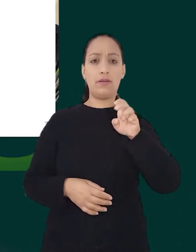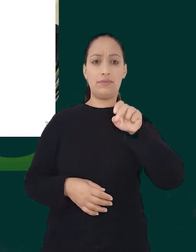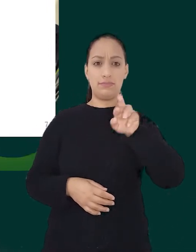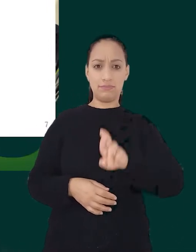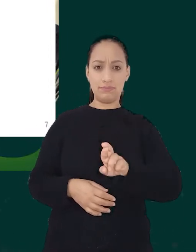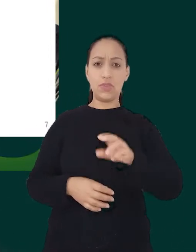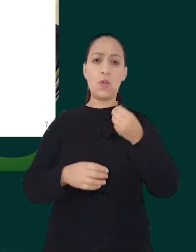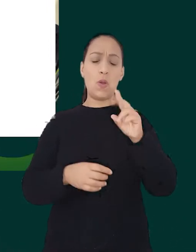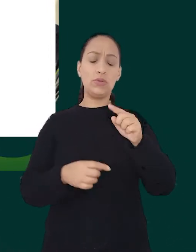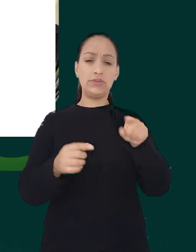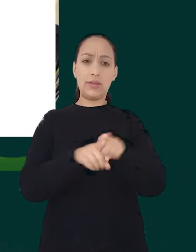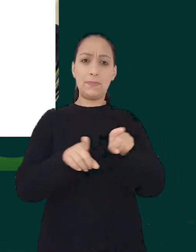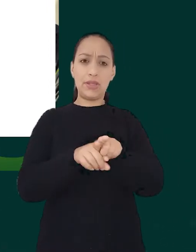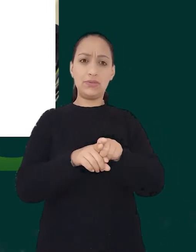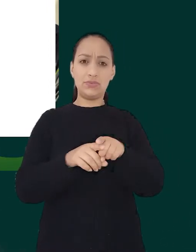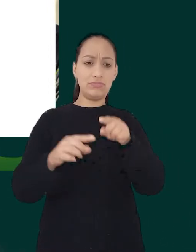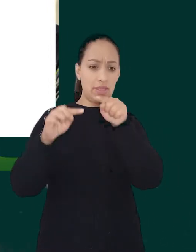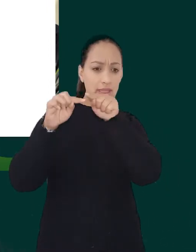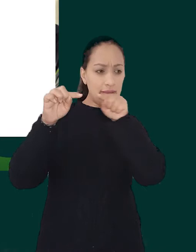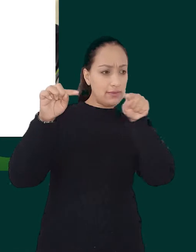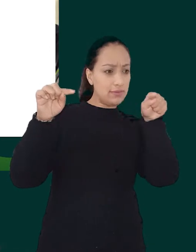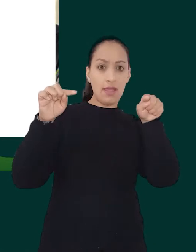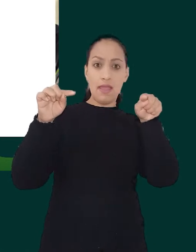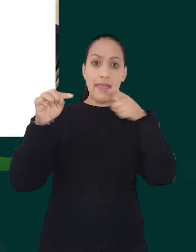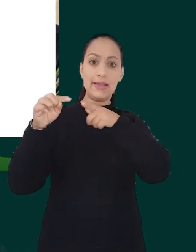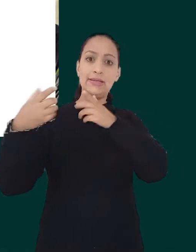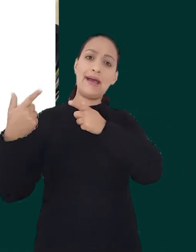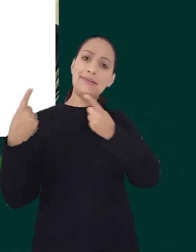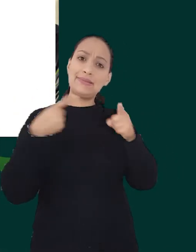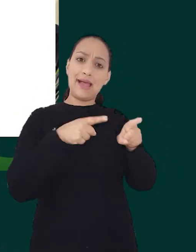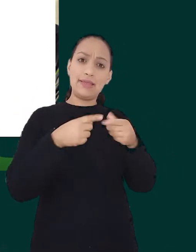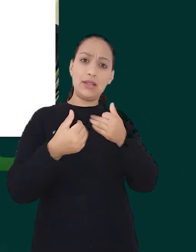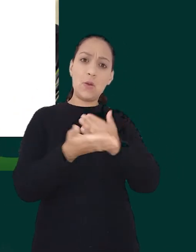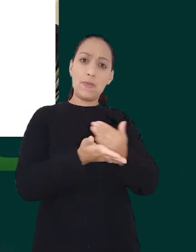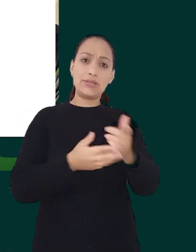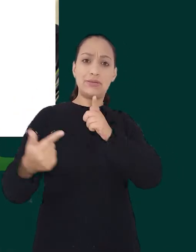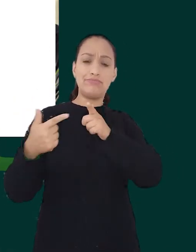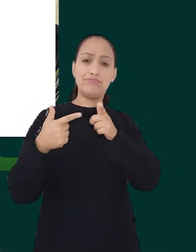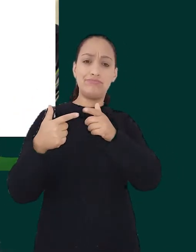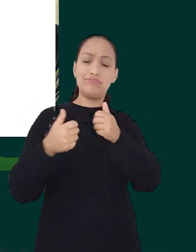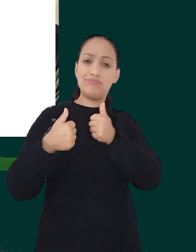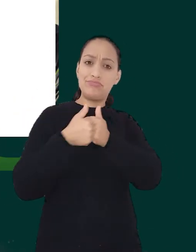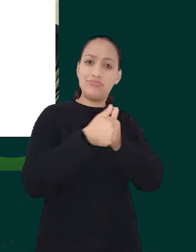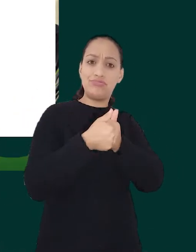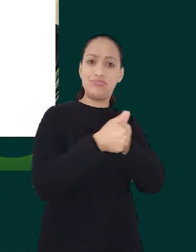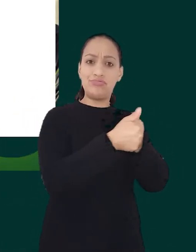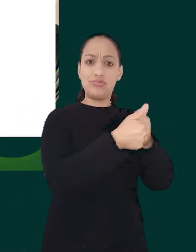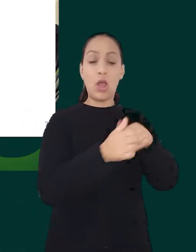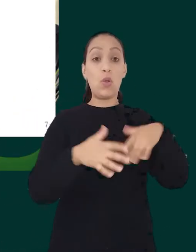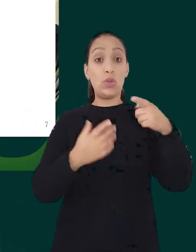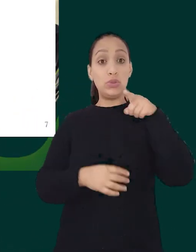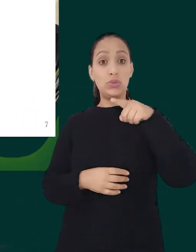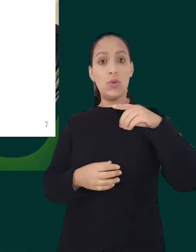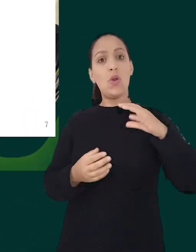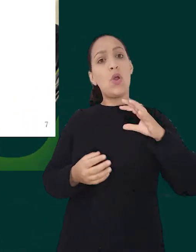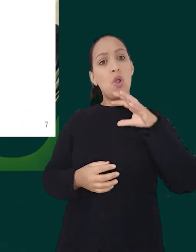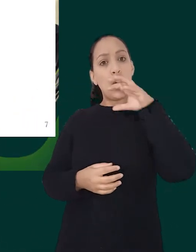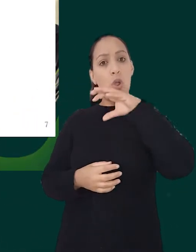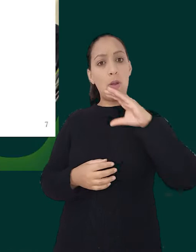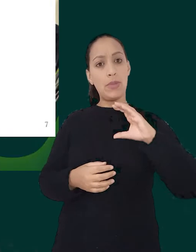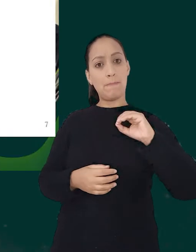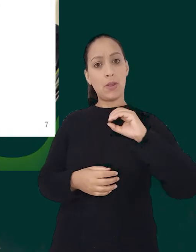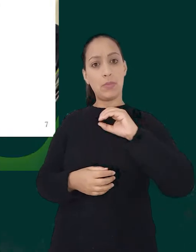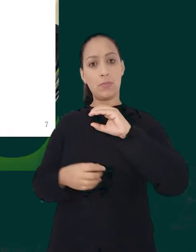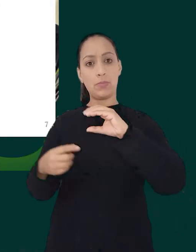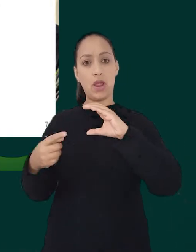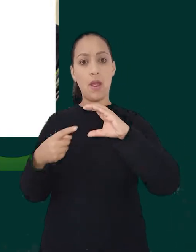um raio onde ele atua, ele vai para o modo de ataque, onde ele começa a te perseguir. Quando tu come a balinha, ele vira o fantasma